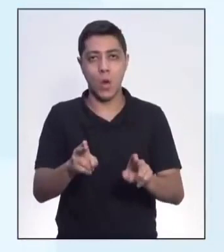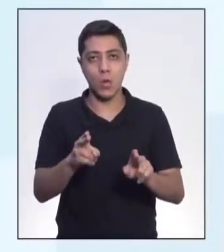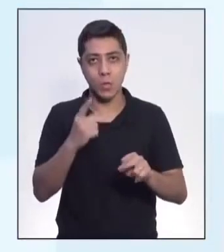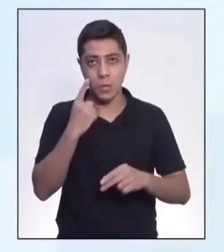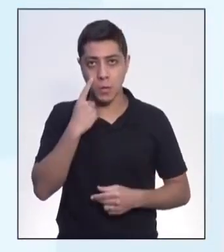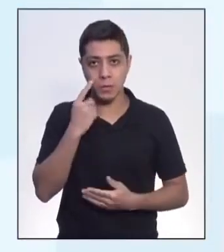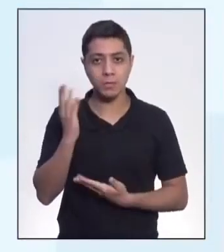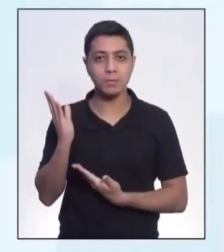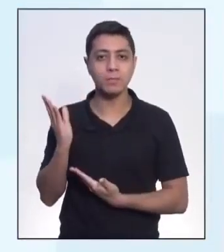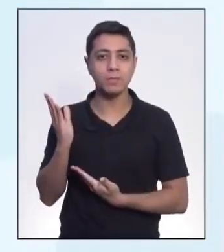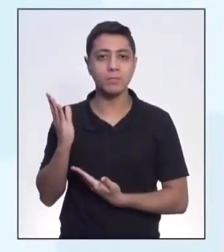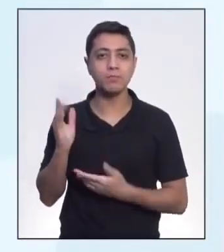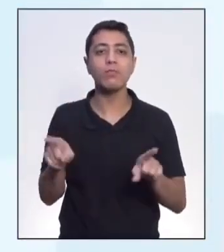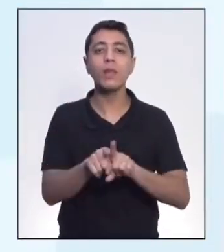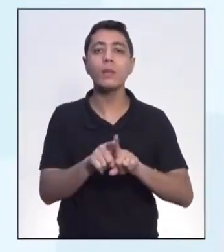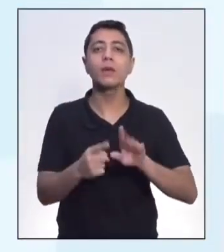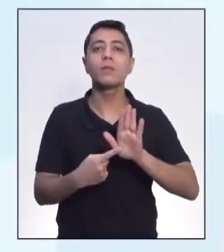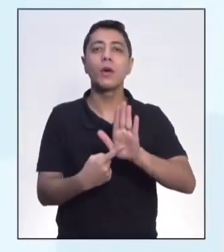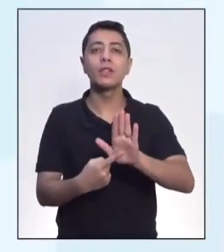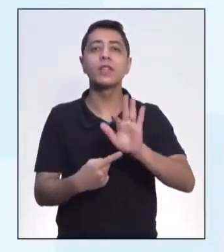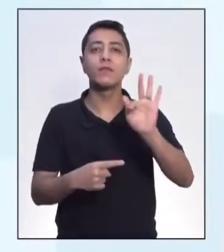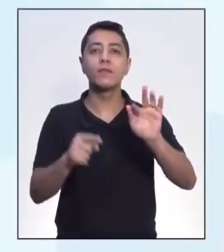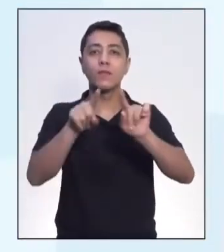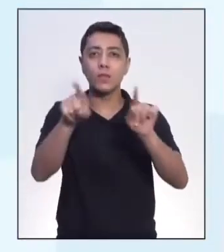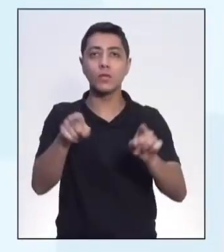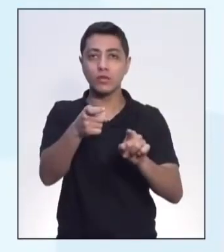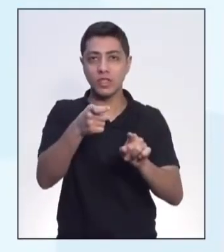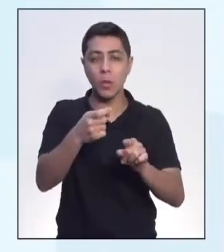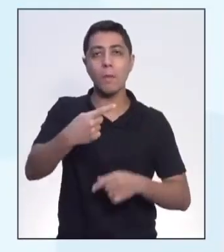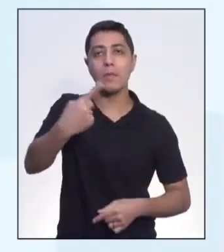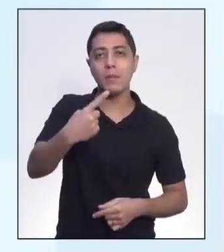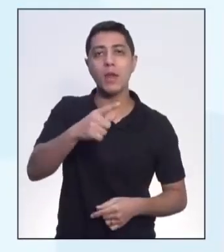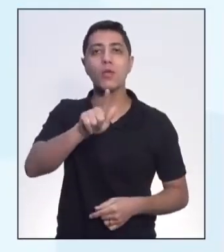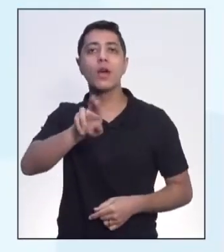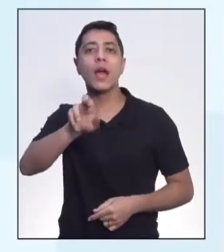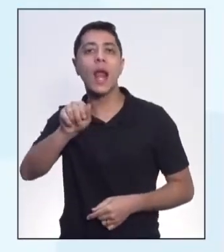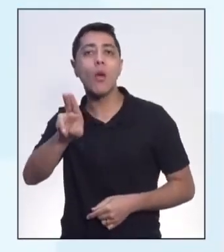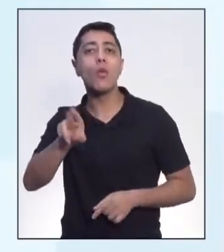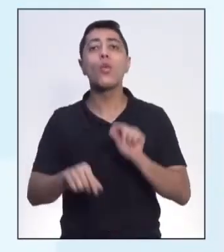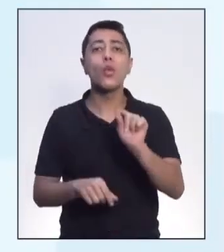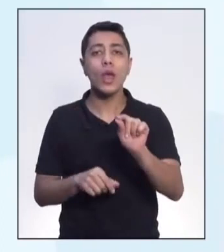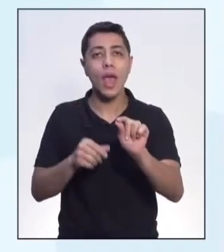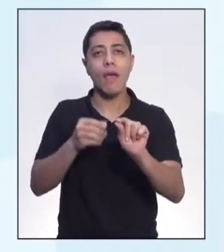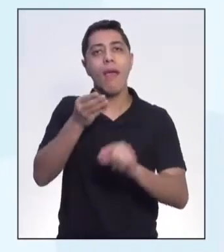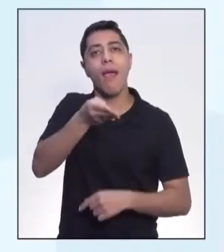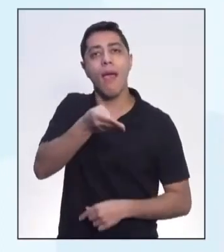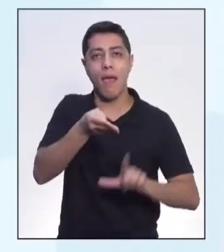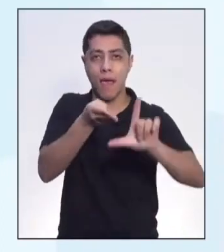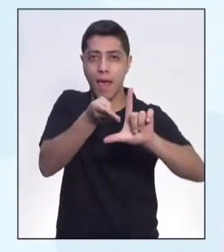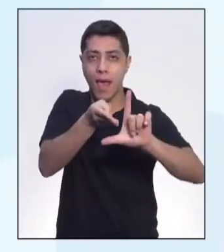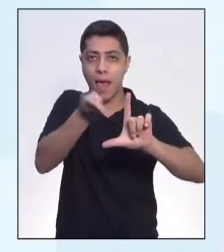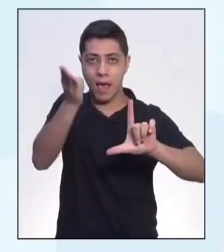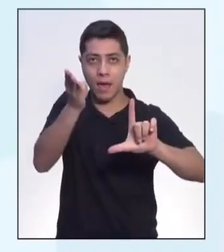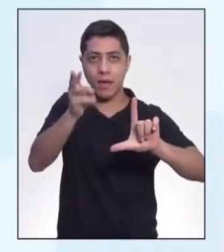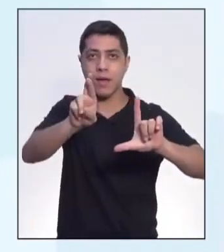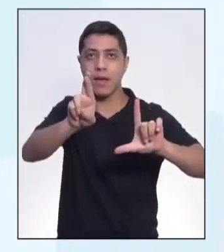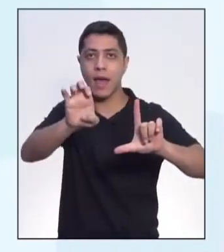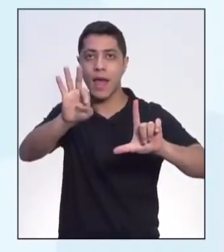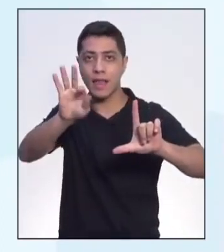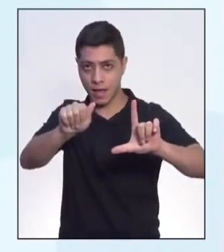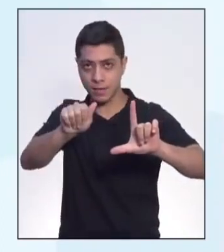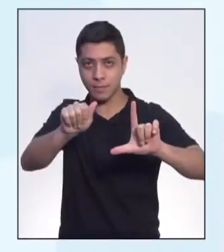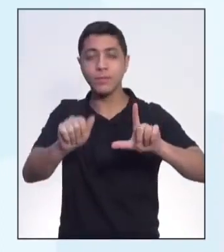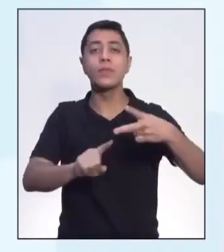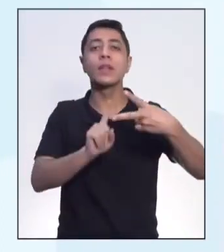uma reta, a de primeiro grau, a outra função é uma parábola, e que esses 2 gráficos, essas 2 funções, se